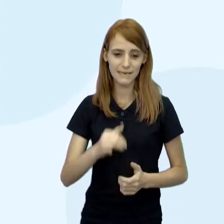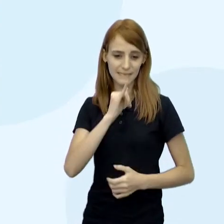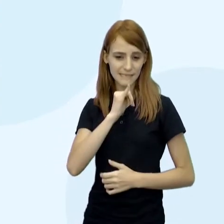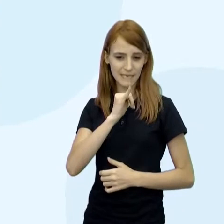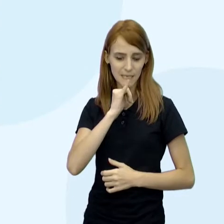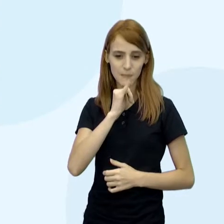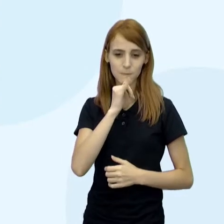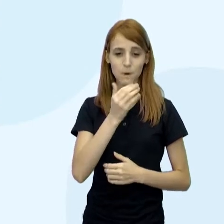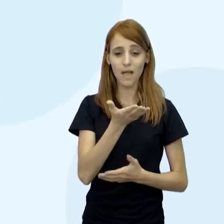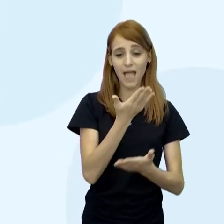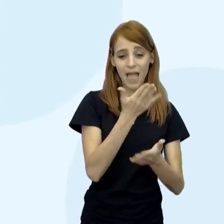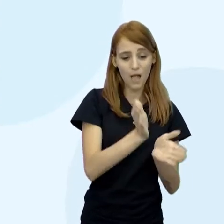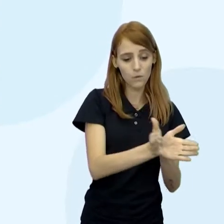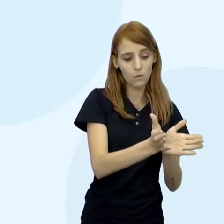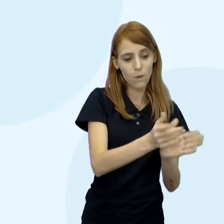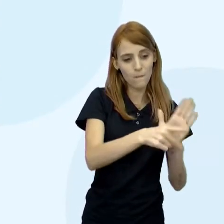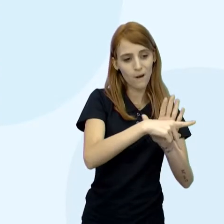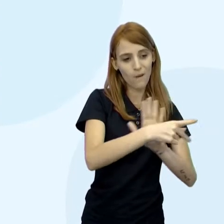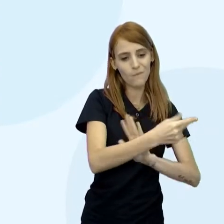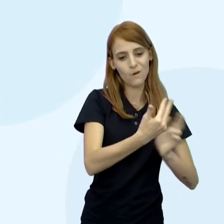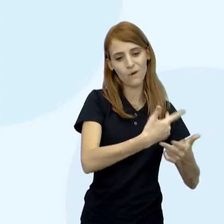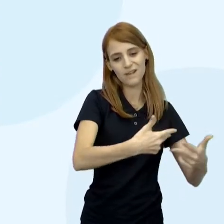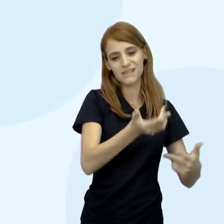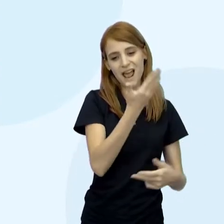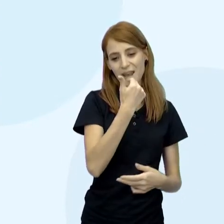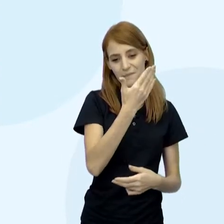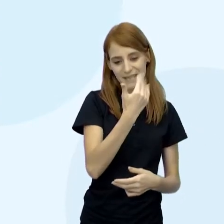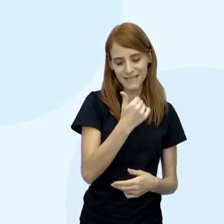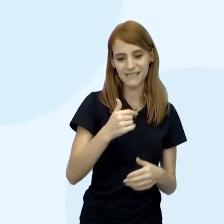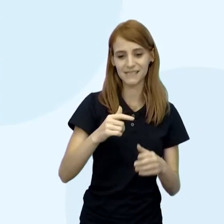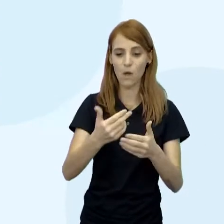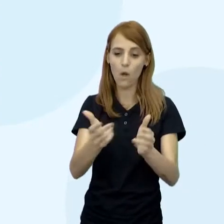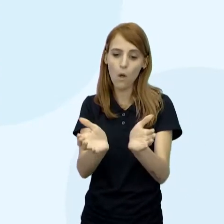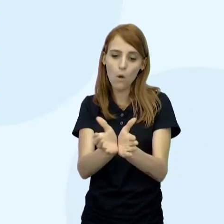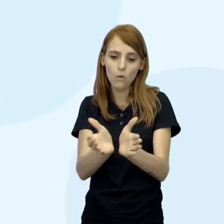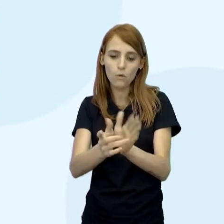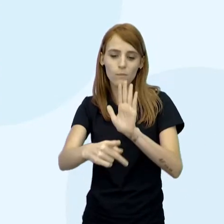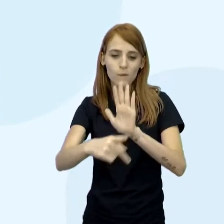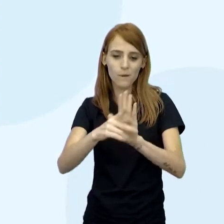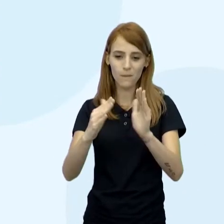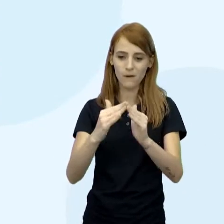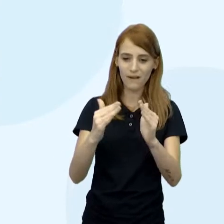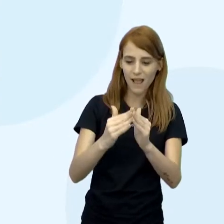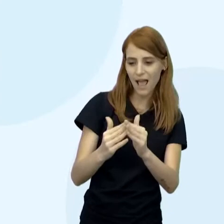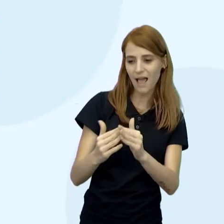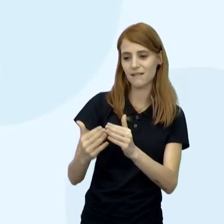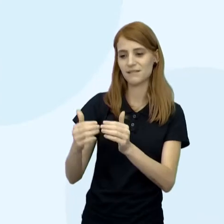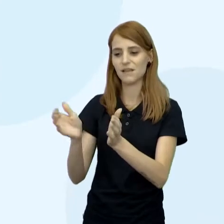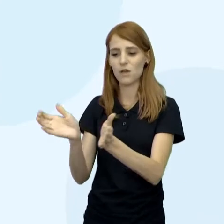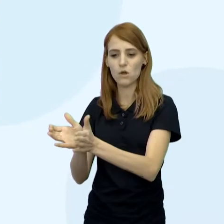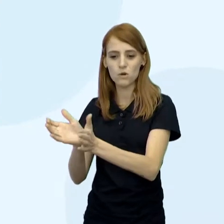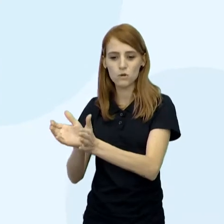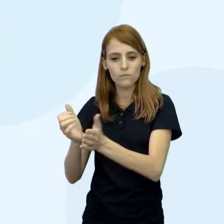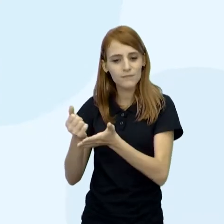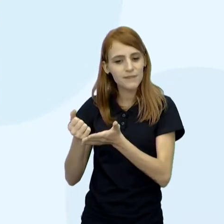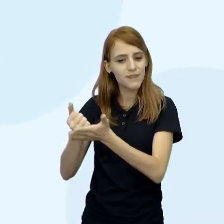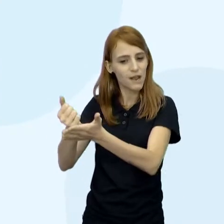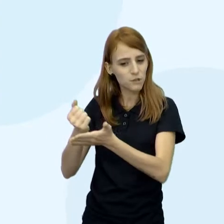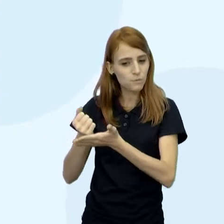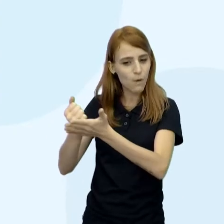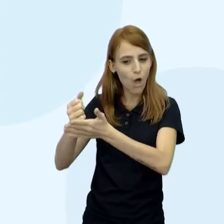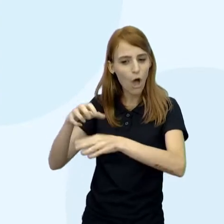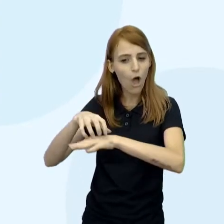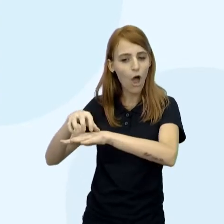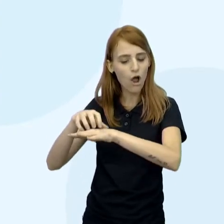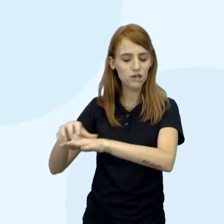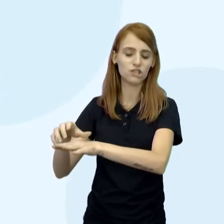exemplo, alimentação, habitação, transporte, educação, vestuário,